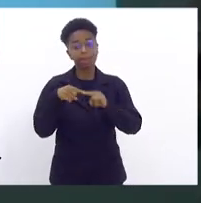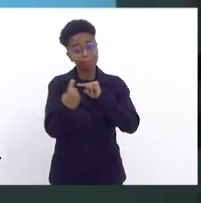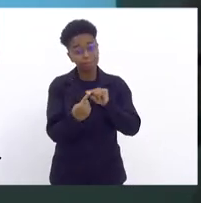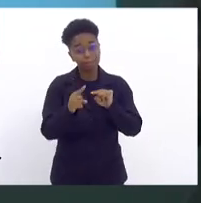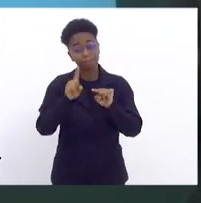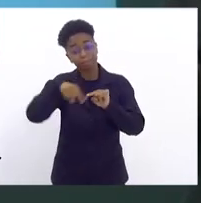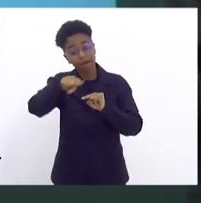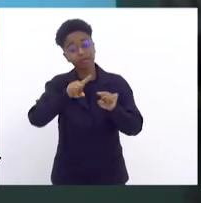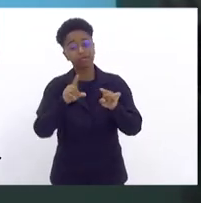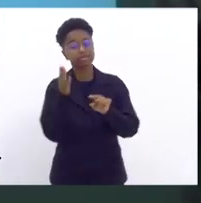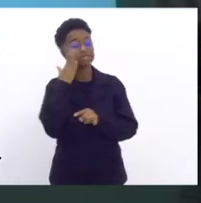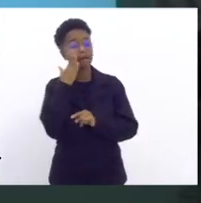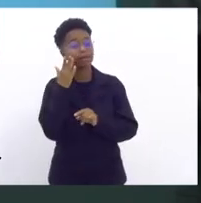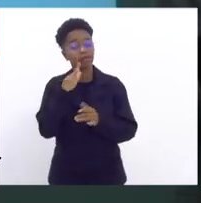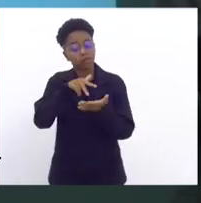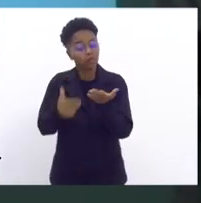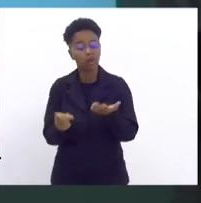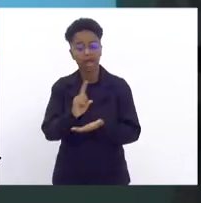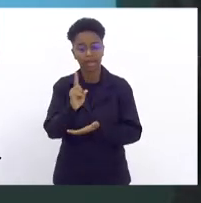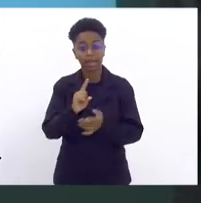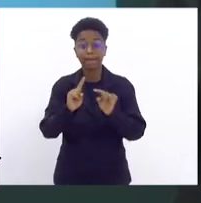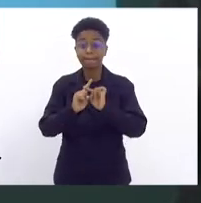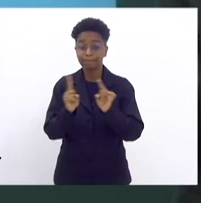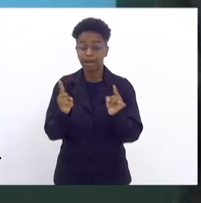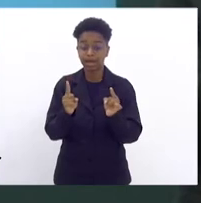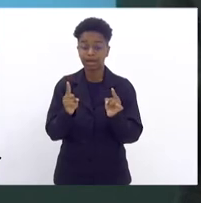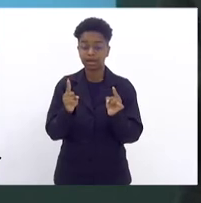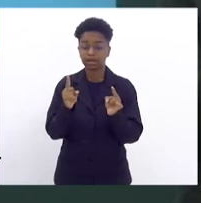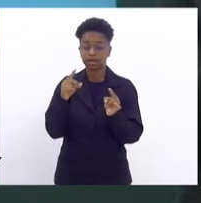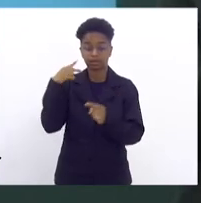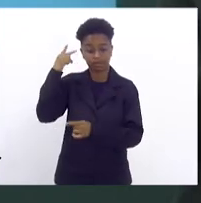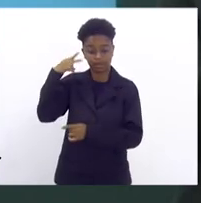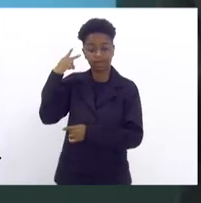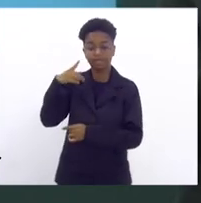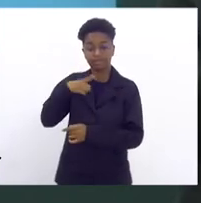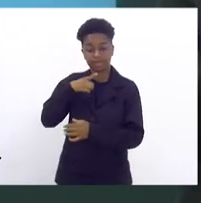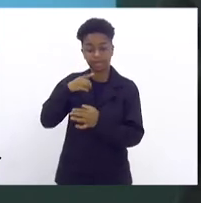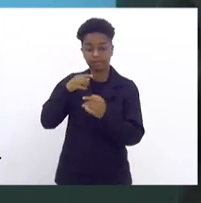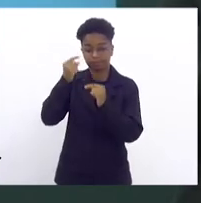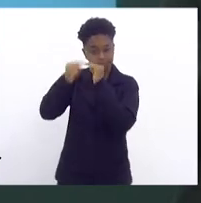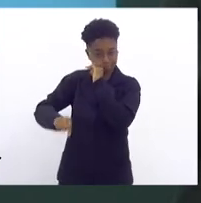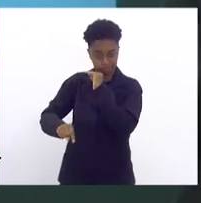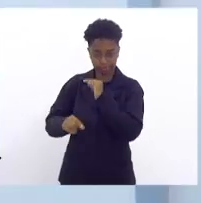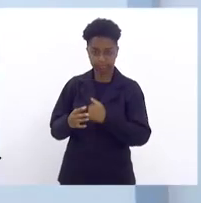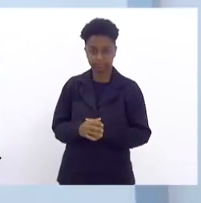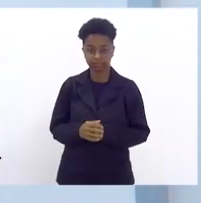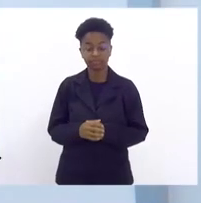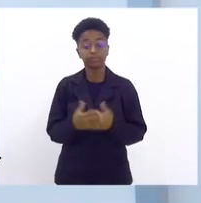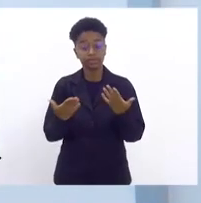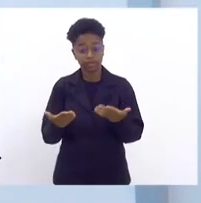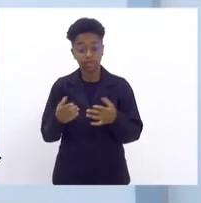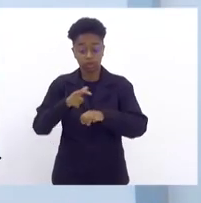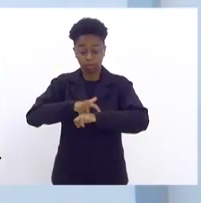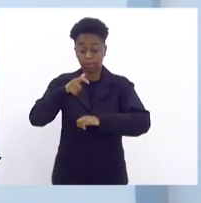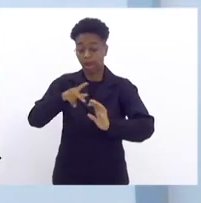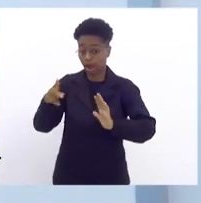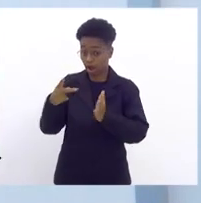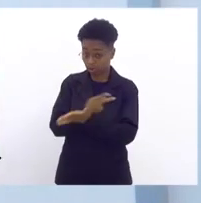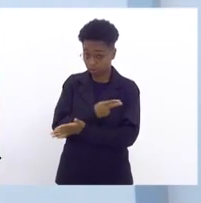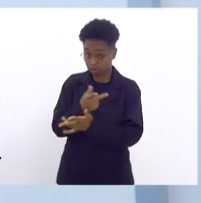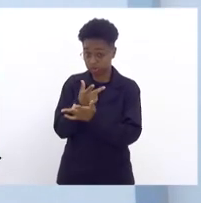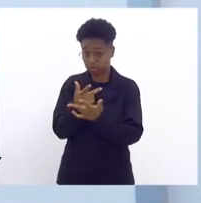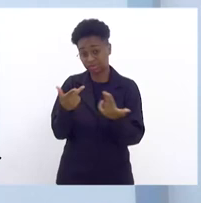o seu vestibular por um momento teve ali uma desconexão esses segundos os quais você passou por essa situação foram